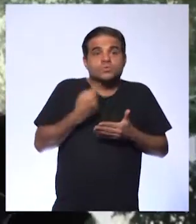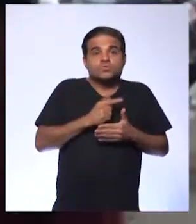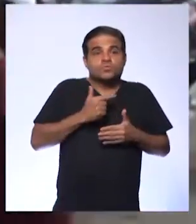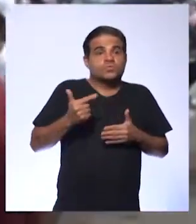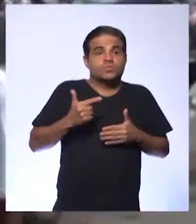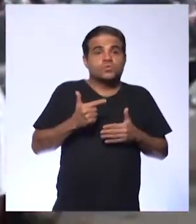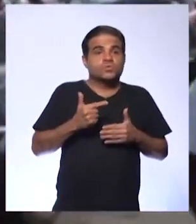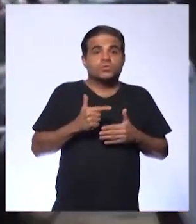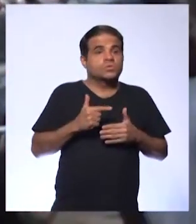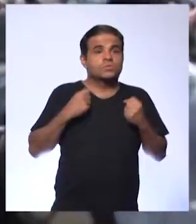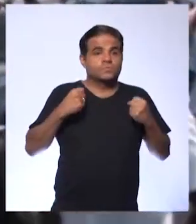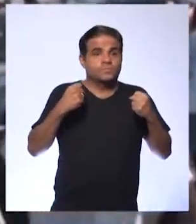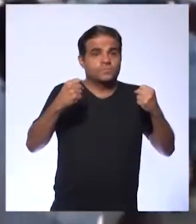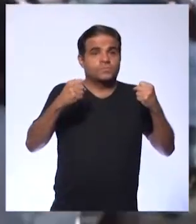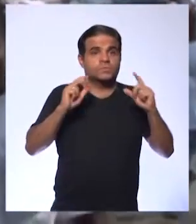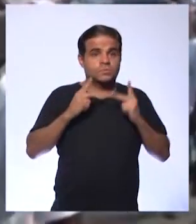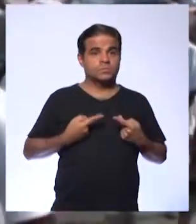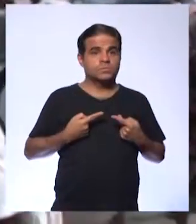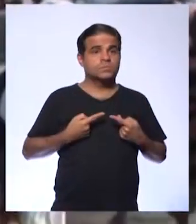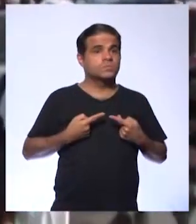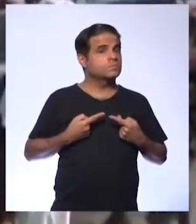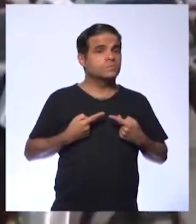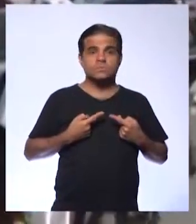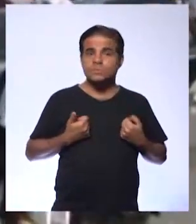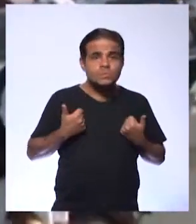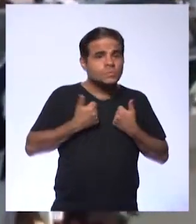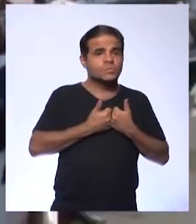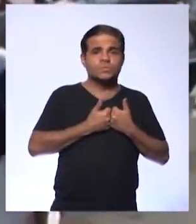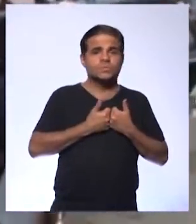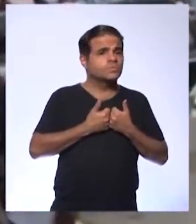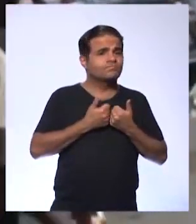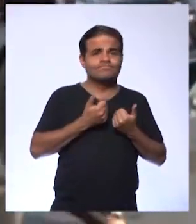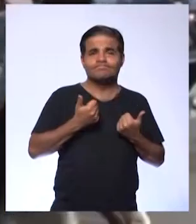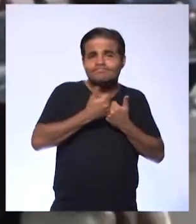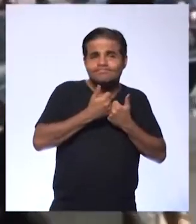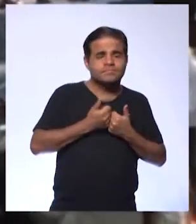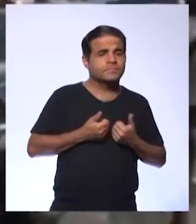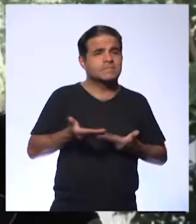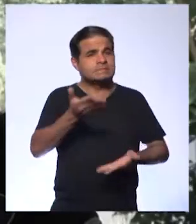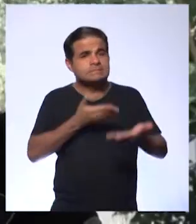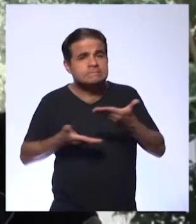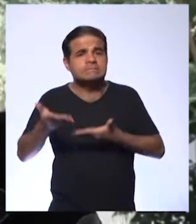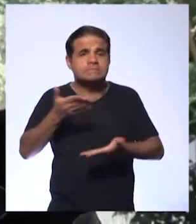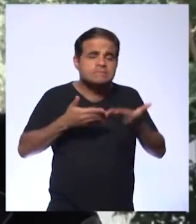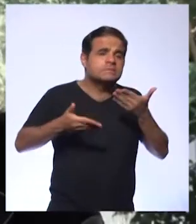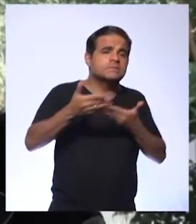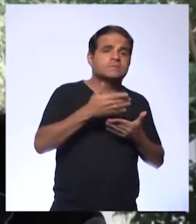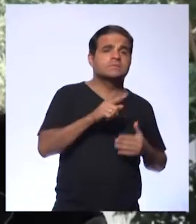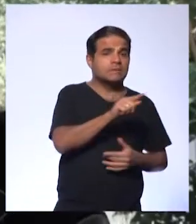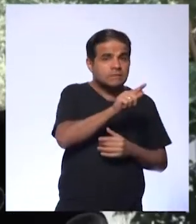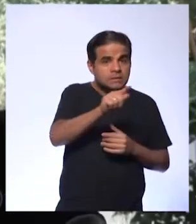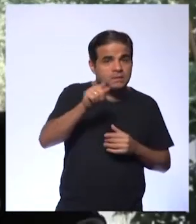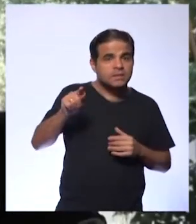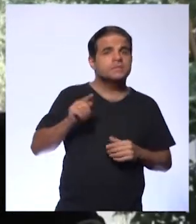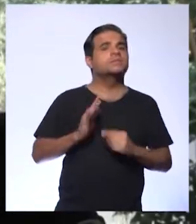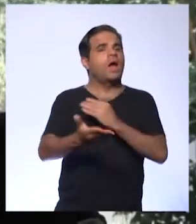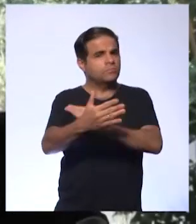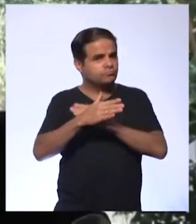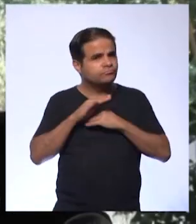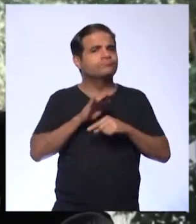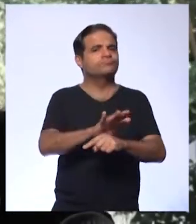o manpower, a força humana, para suprir determinados tipos de resgate. E eles